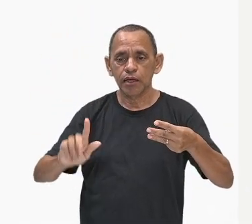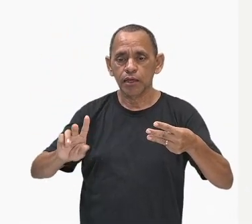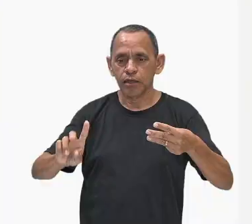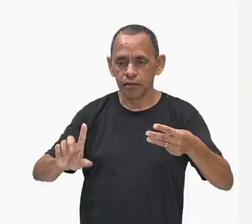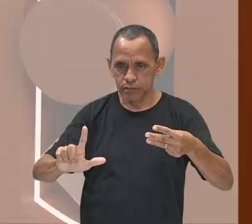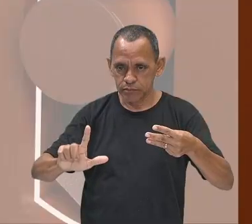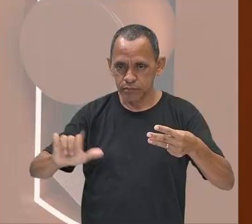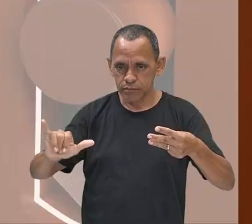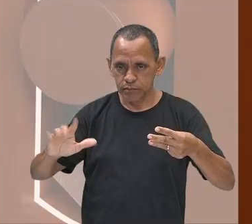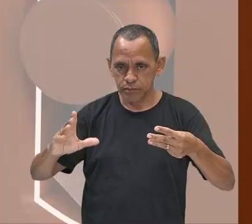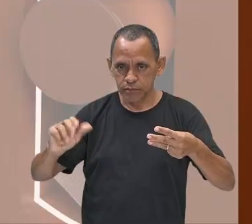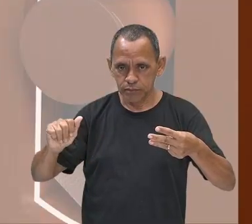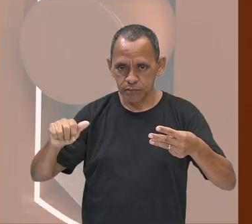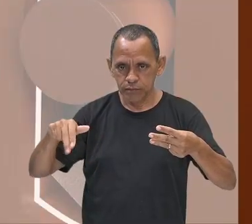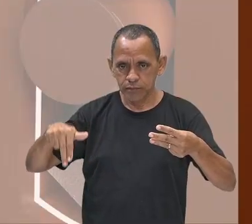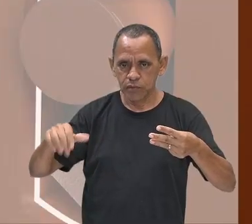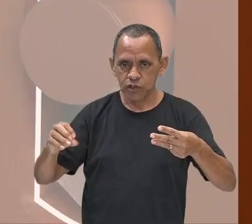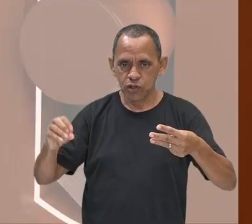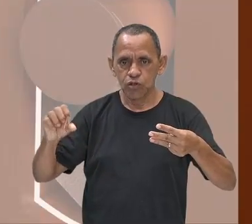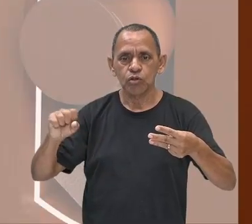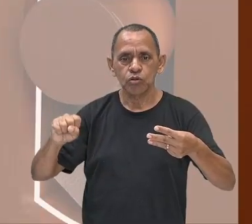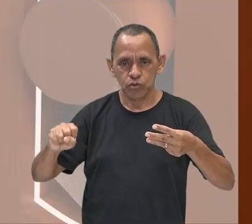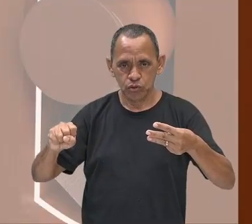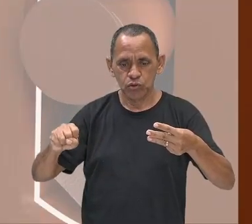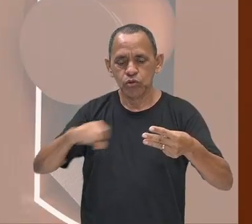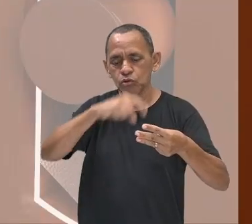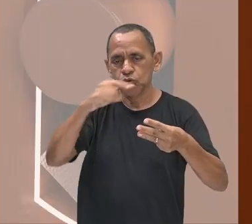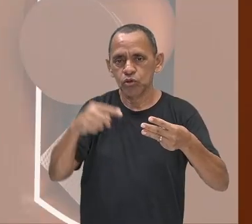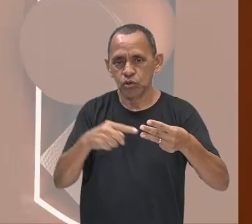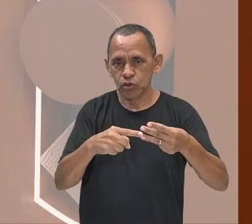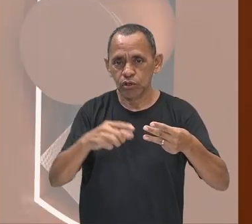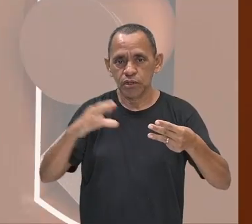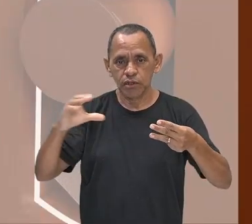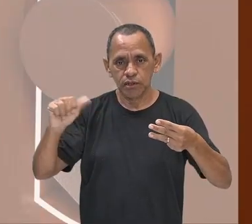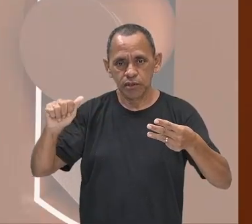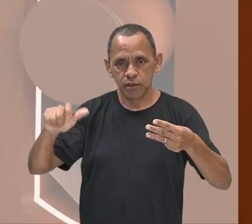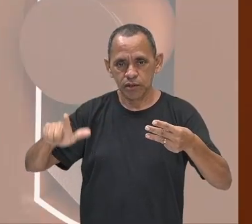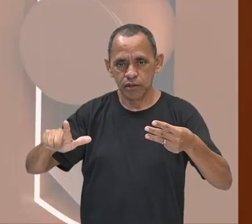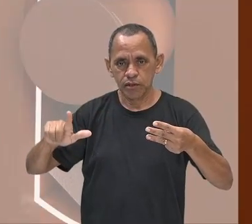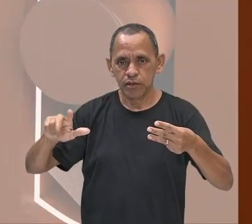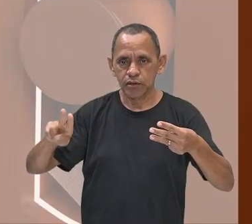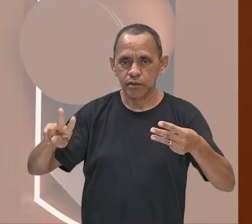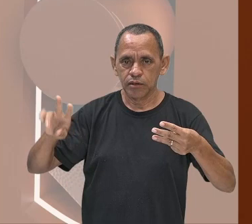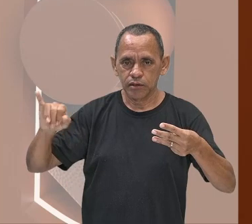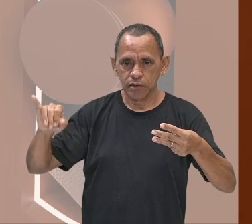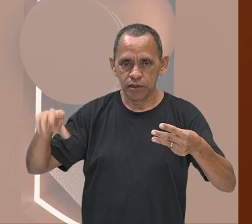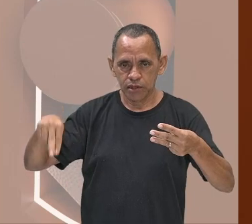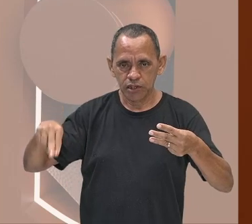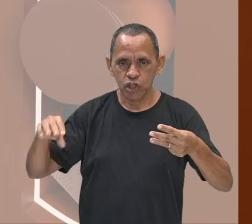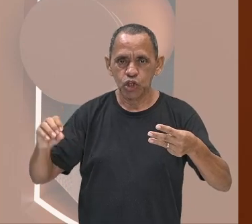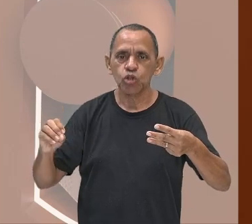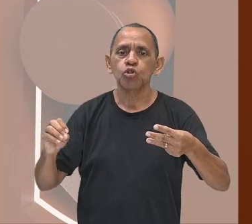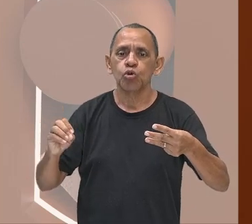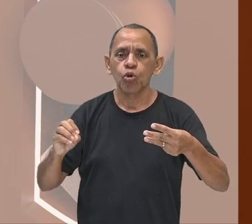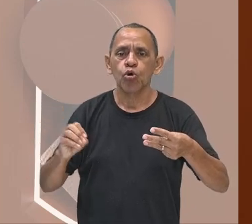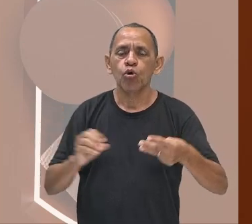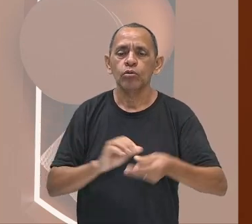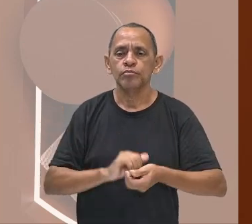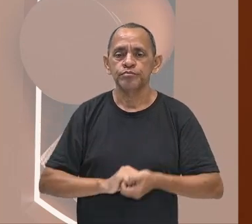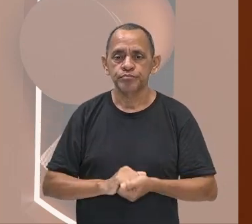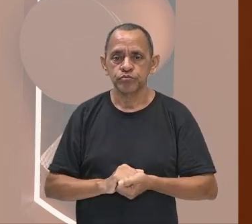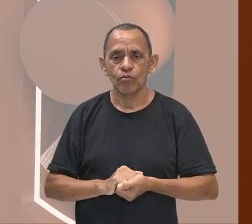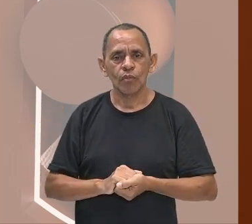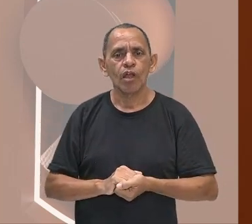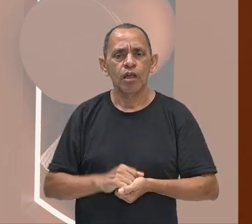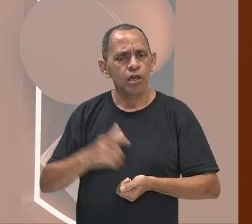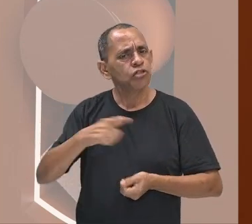também interesses econômicos. Vale lembrar que a maioria dos burgueses, eles adotavam as práticas calvinistas